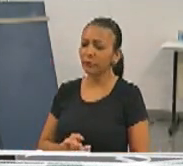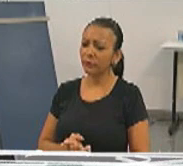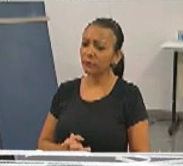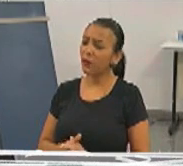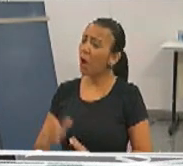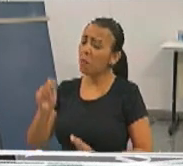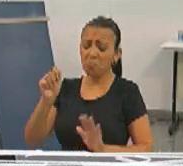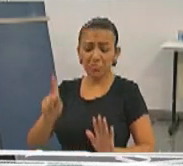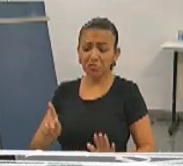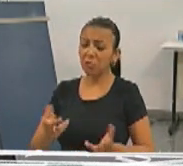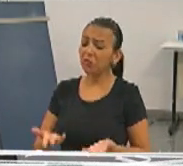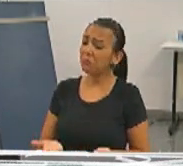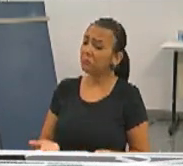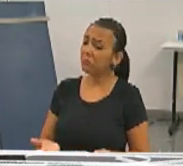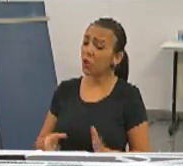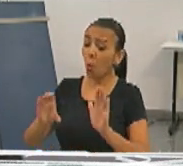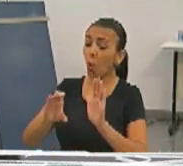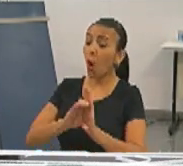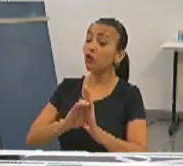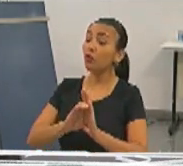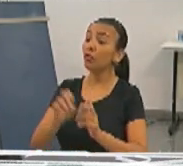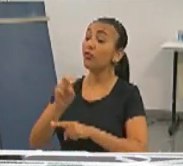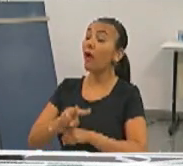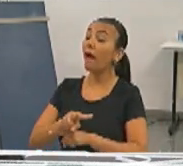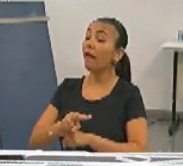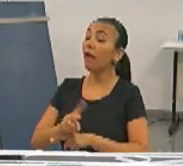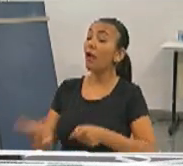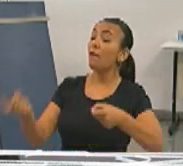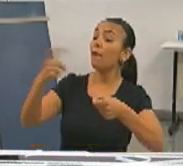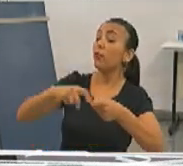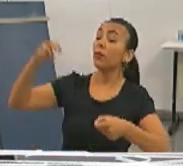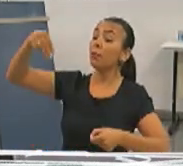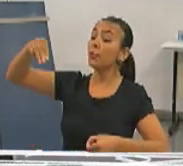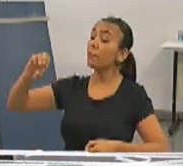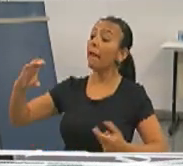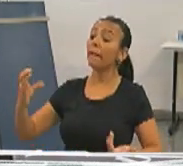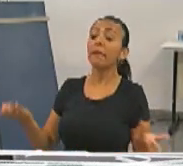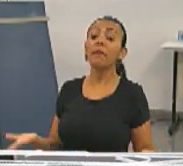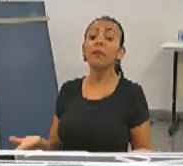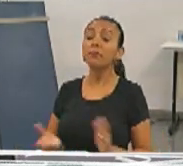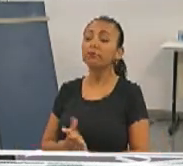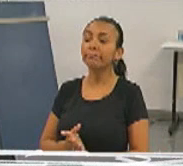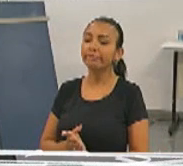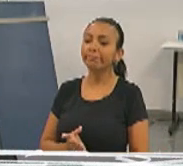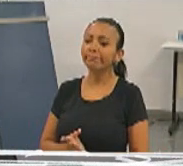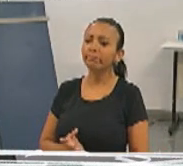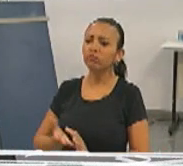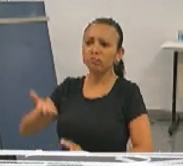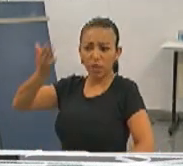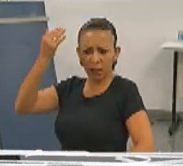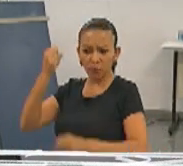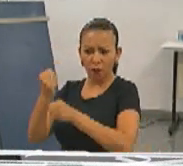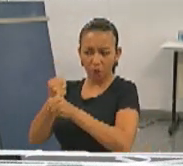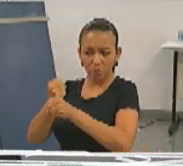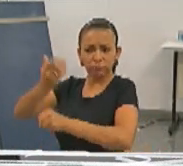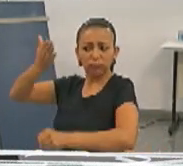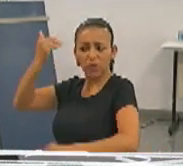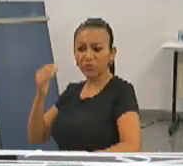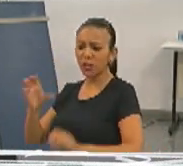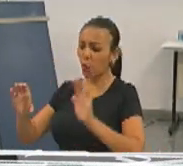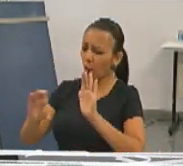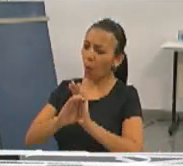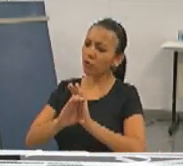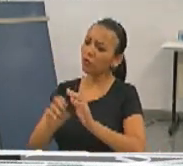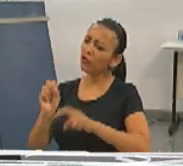Elas se aposentam e o código de vagas volta para o MEC e, nos últimos tempos, esse código de